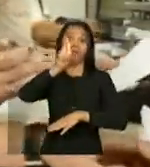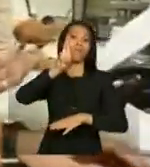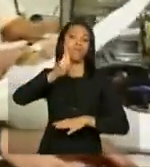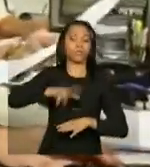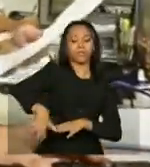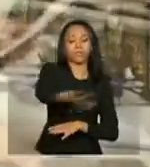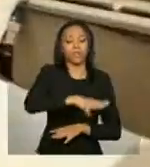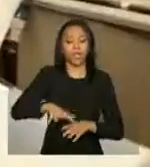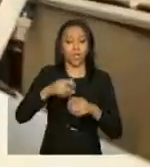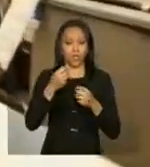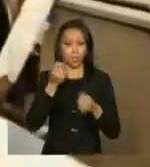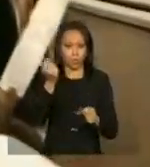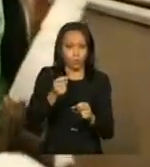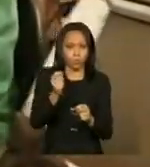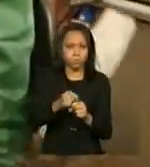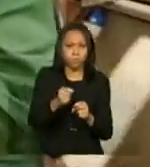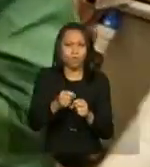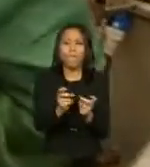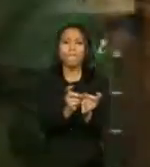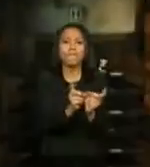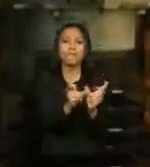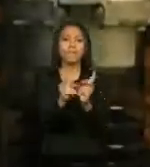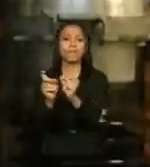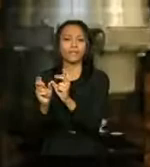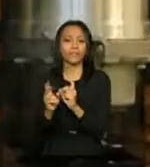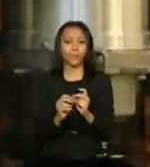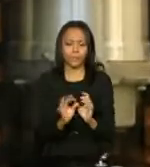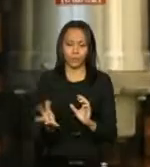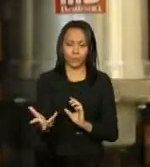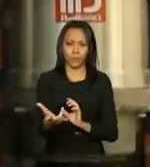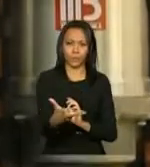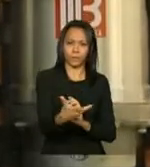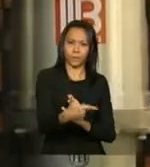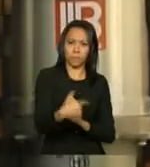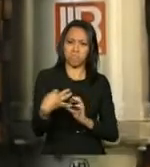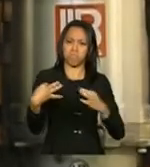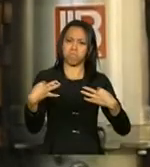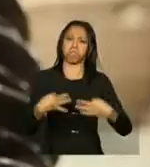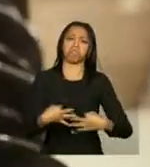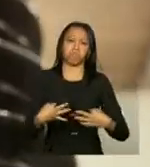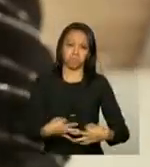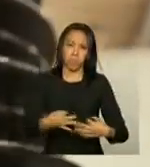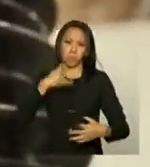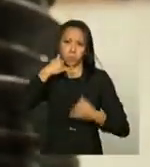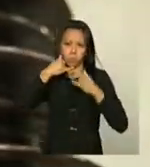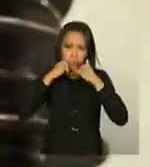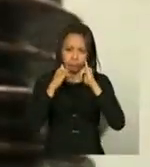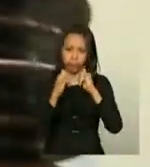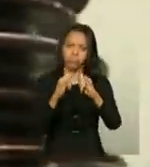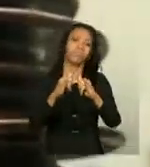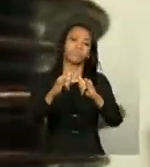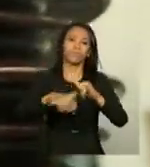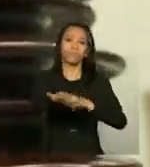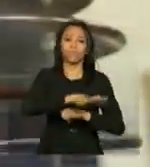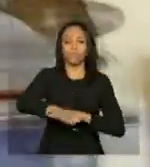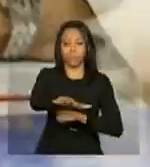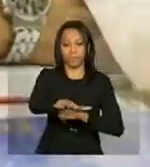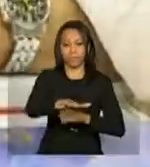do segmento, oferecendo ao mercado um completo e robusto portfólio de transformadores para